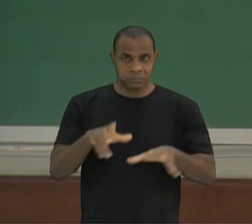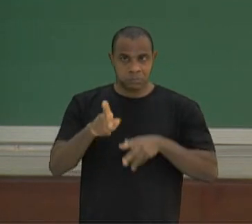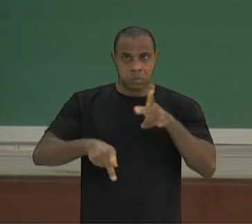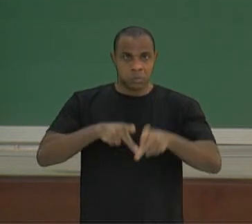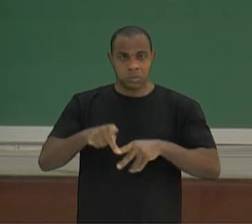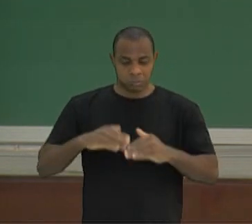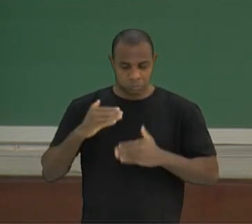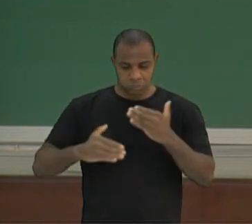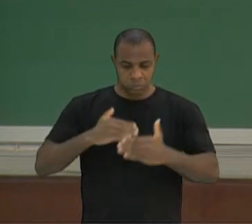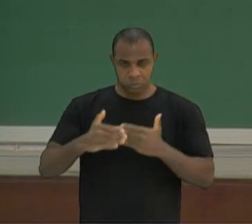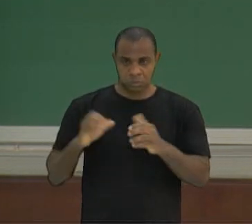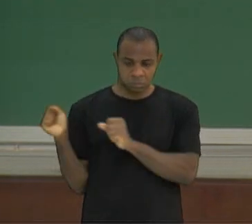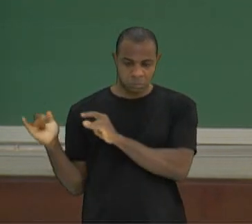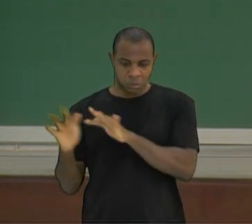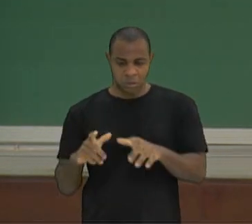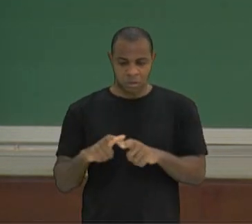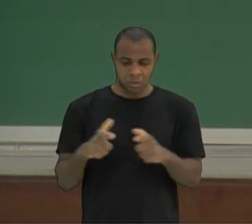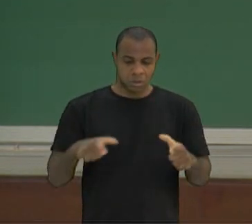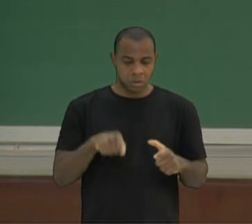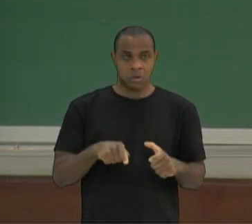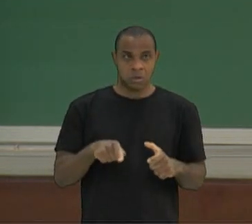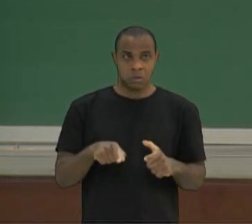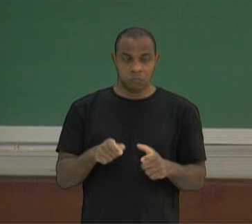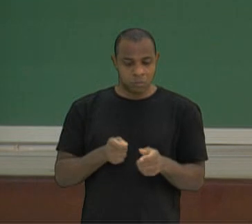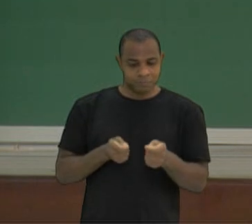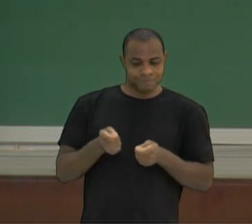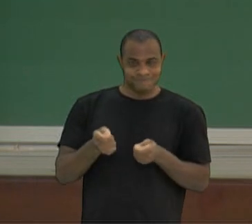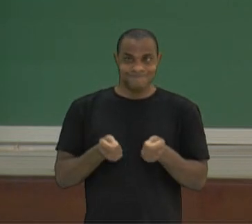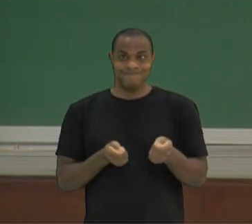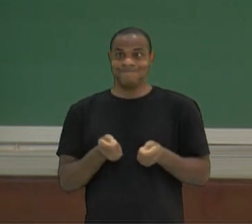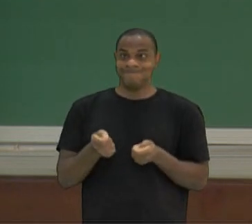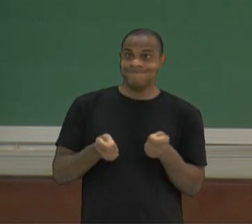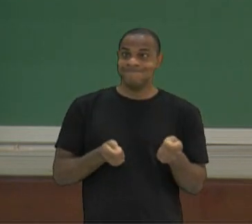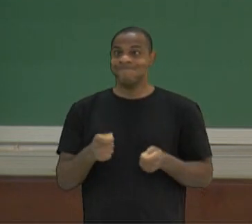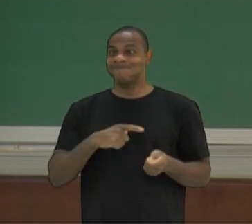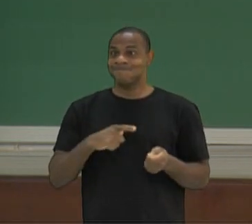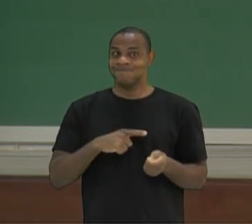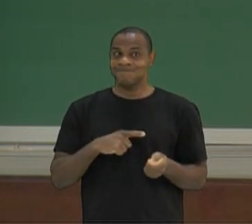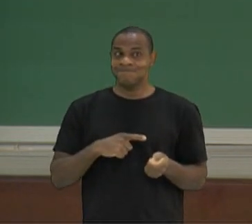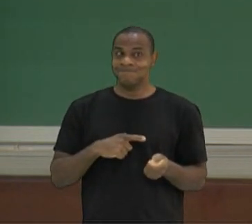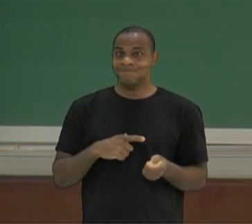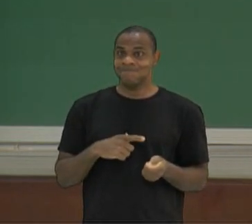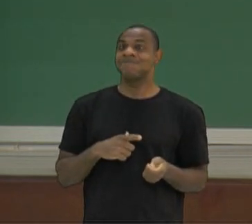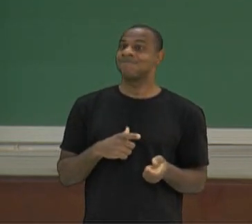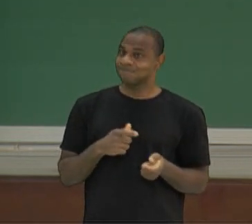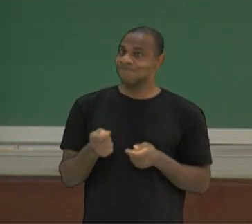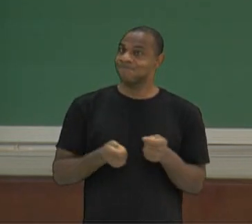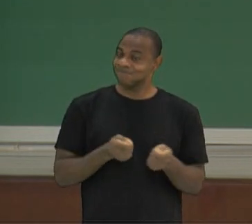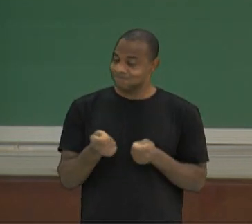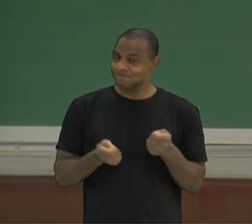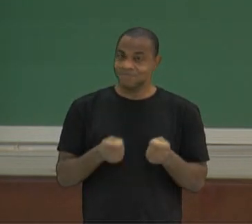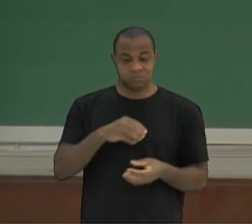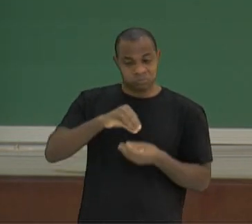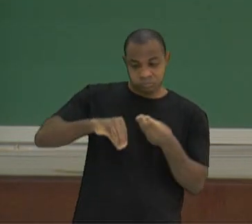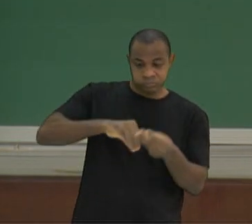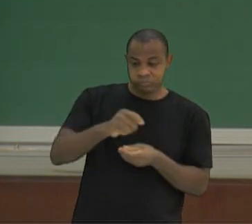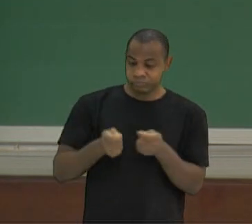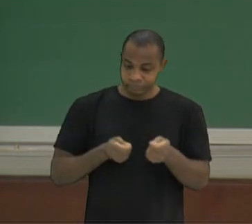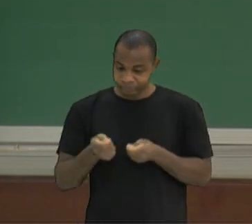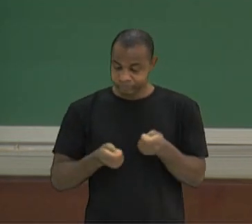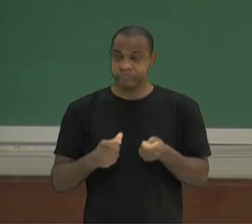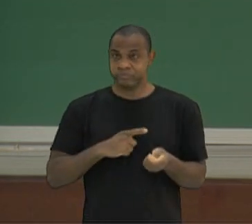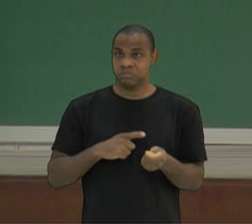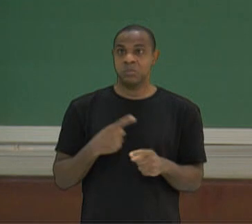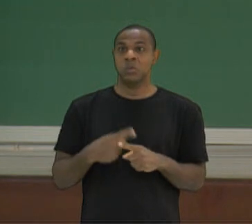nesse processo de urbanização e povoamento foi regular, ou seja, foi mais homogênea em todas as partes do que em